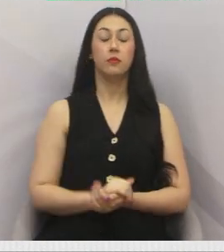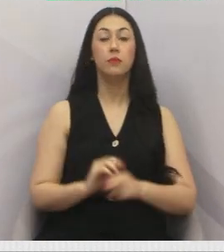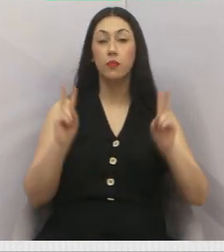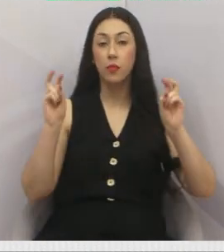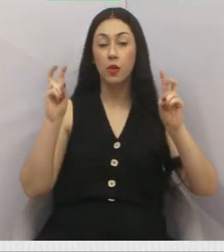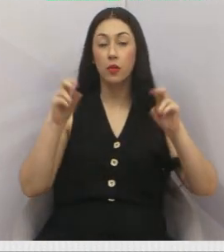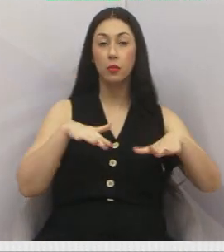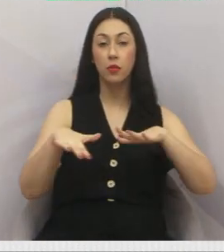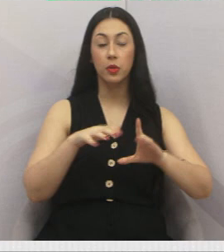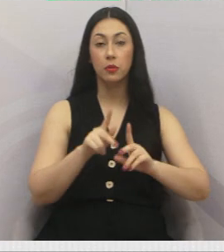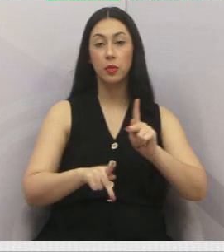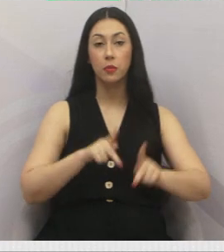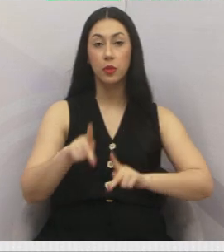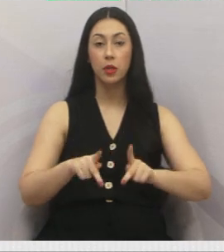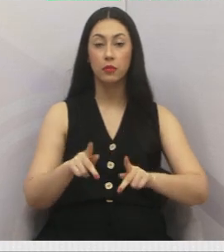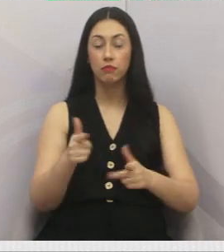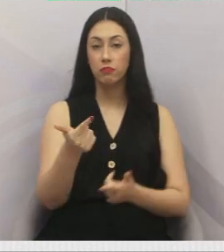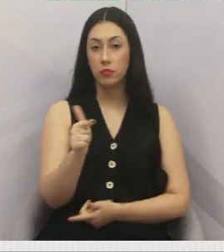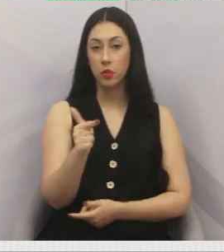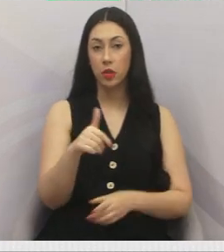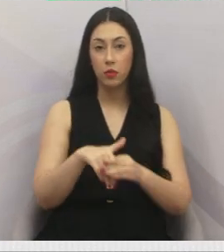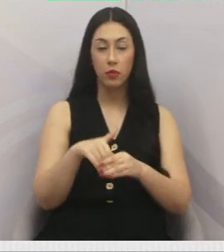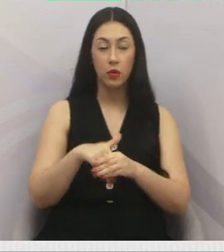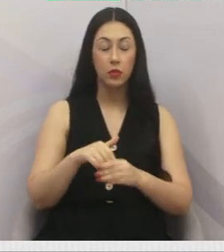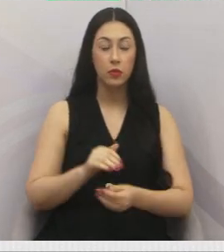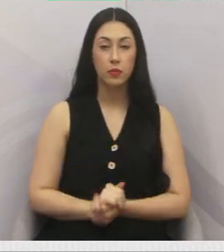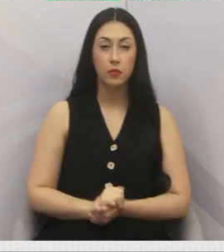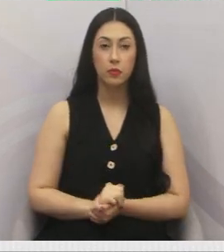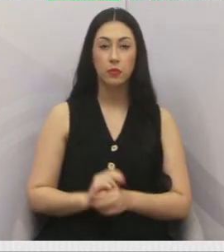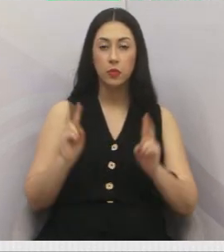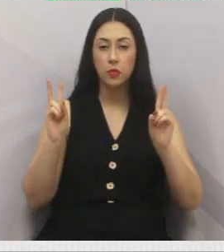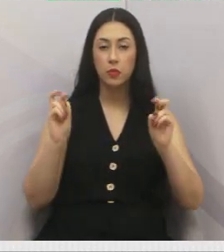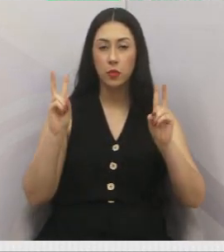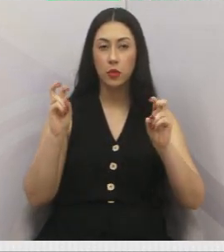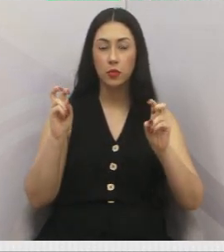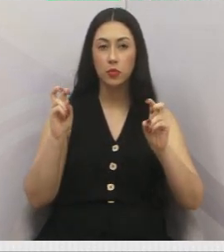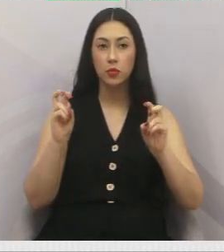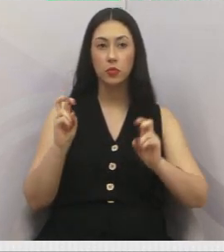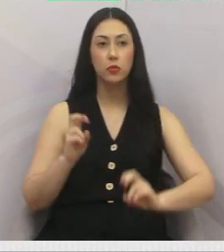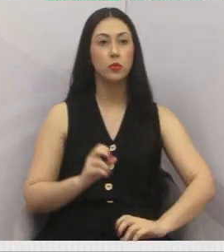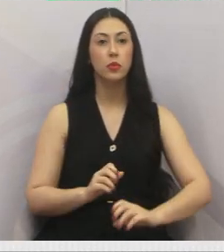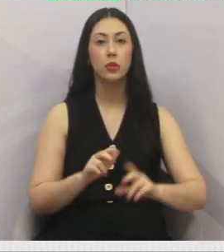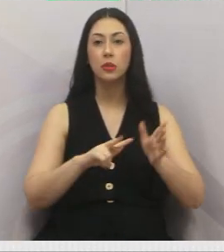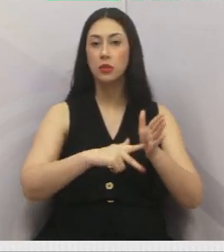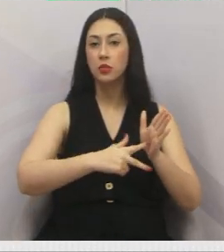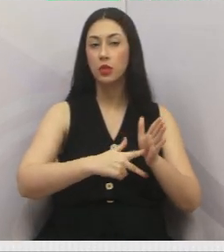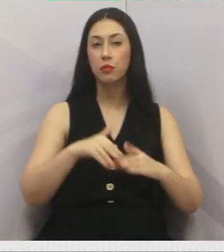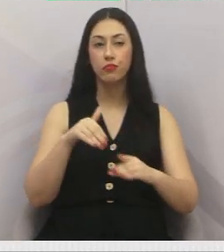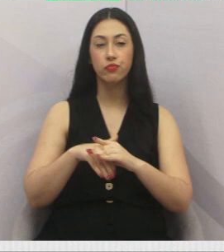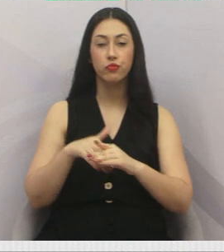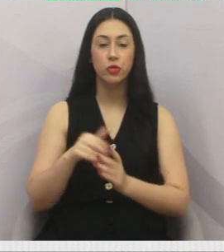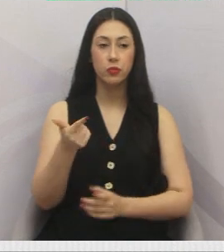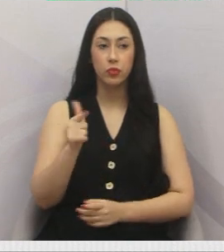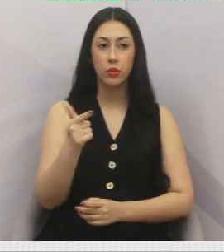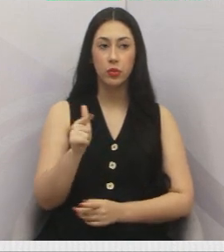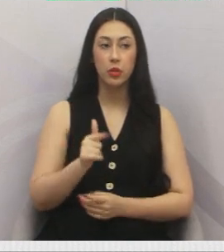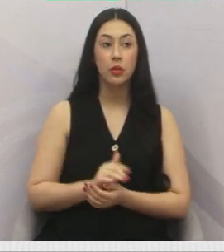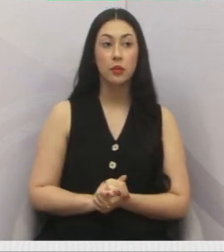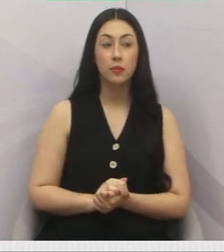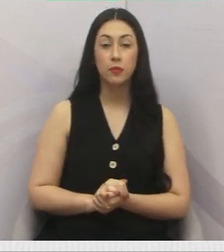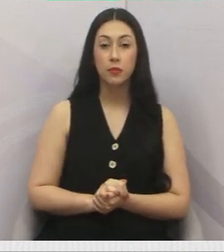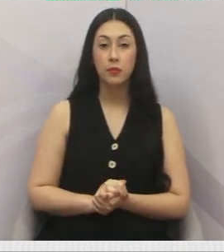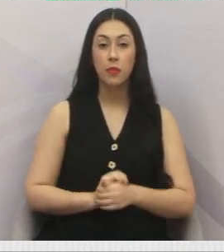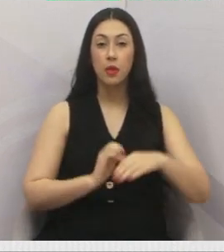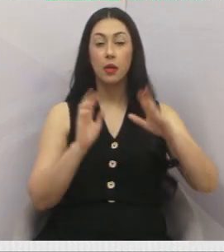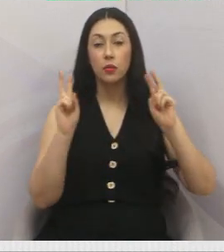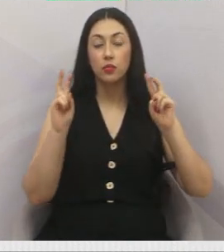Segmento movimentos populares, voto em branco. Segmento entidade de classe sindical, voto em branco. Segmento empresas